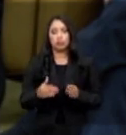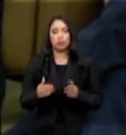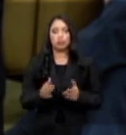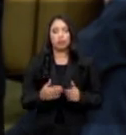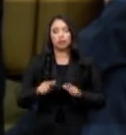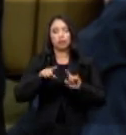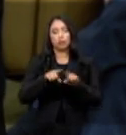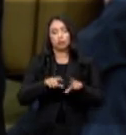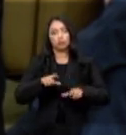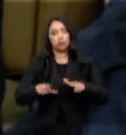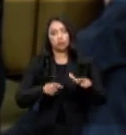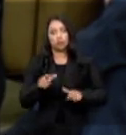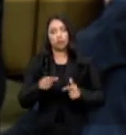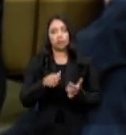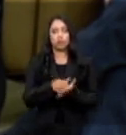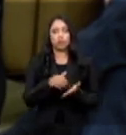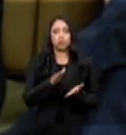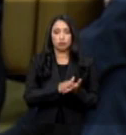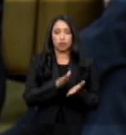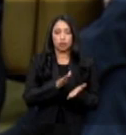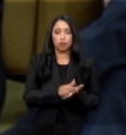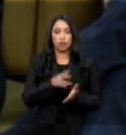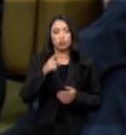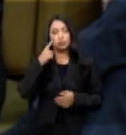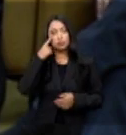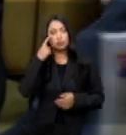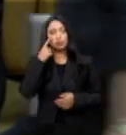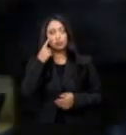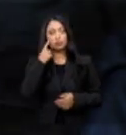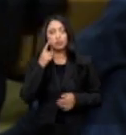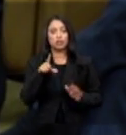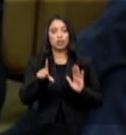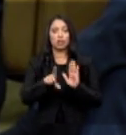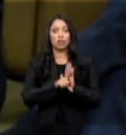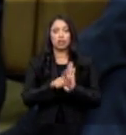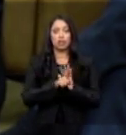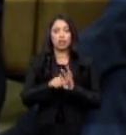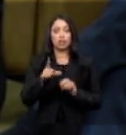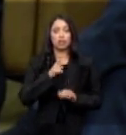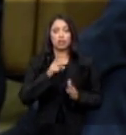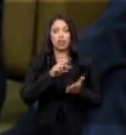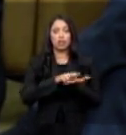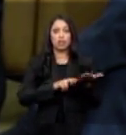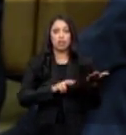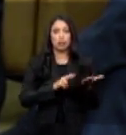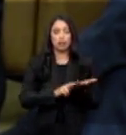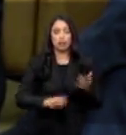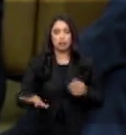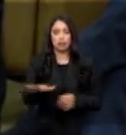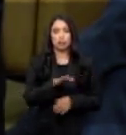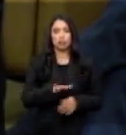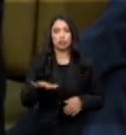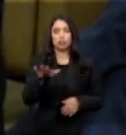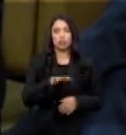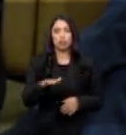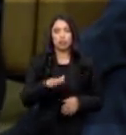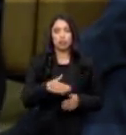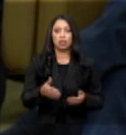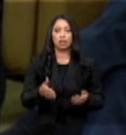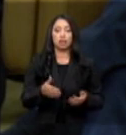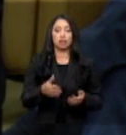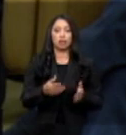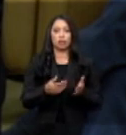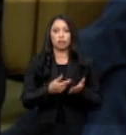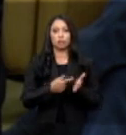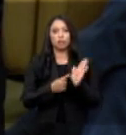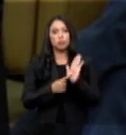de serviço nos contratos, é de se mencionar que aqui a lei criou regra geral, abstrata, um cardápio para que